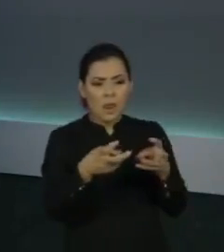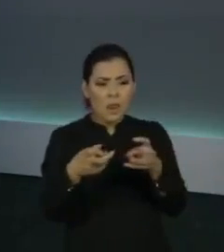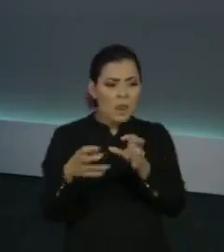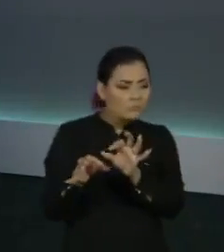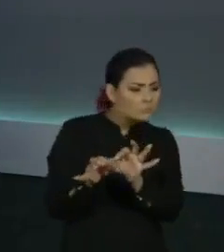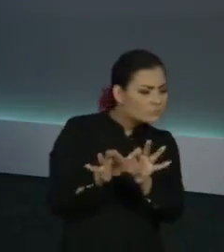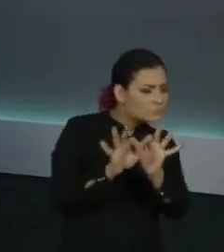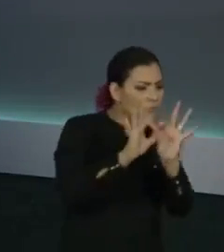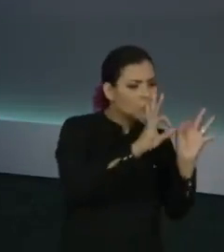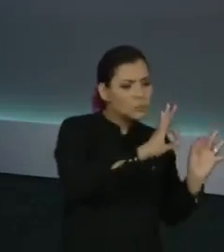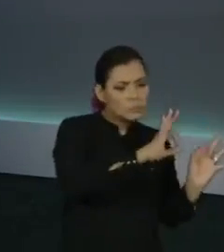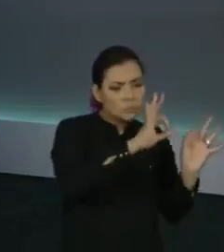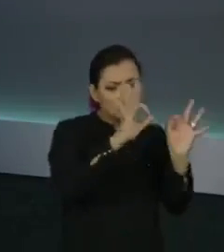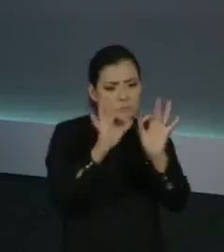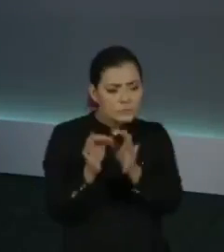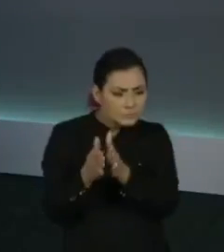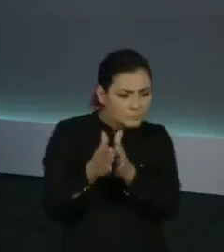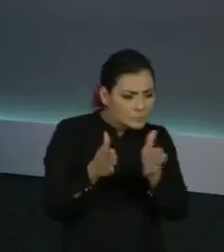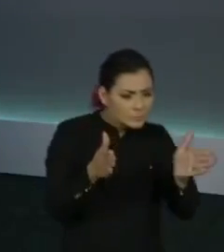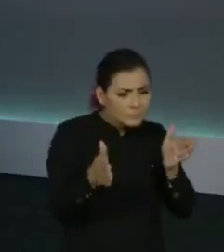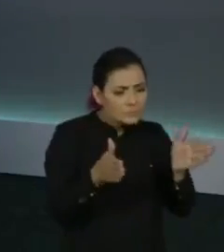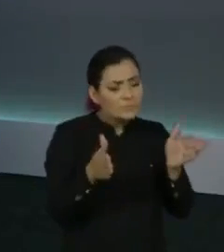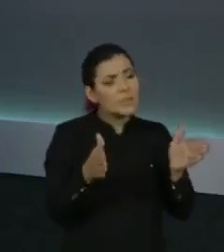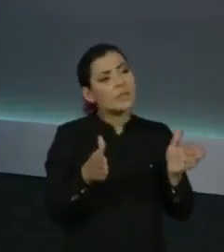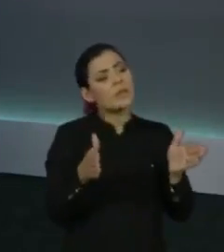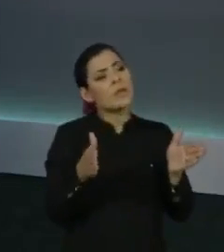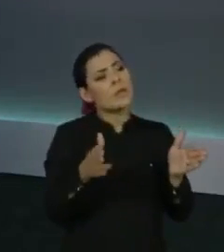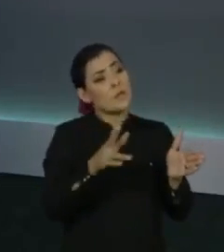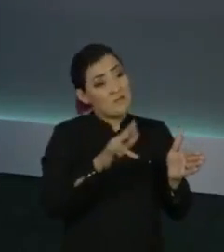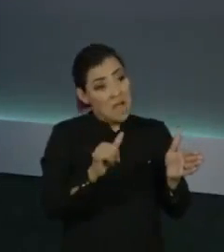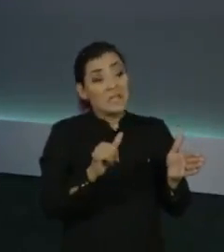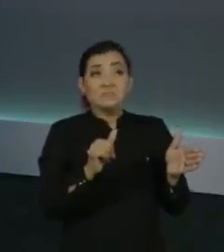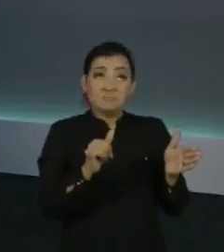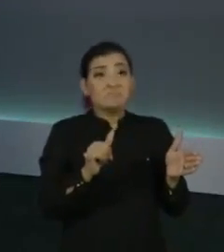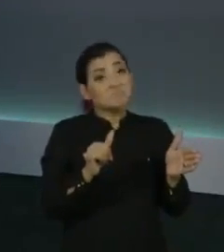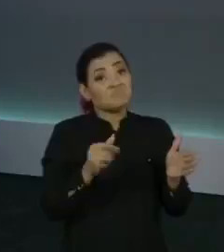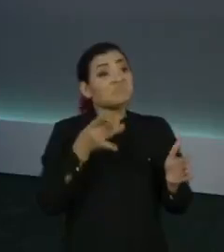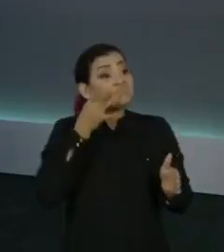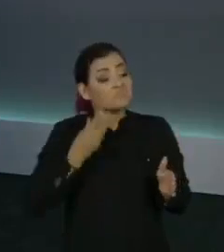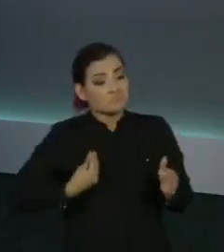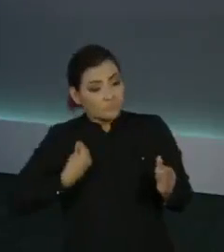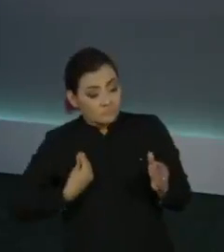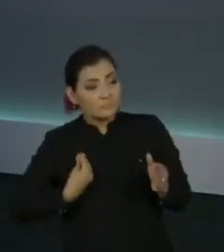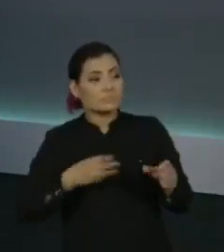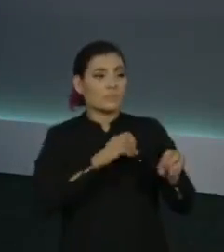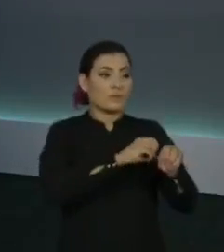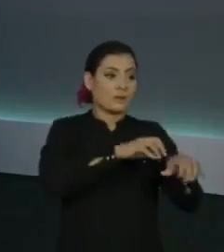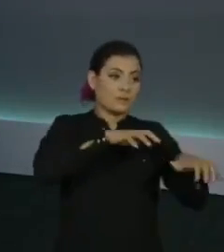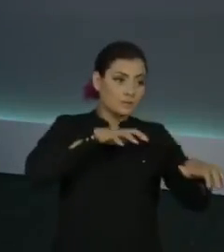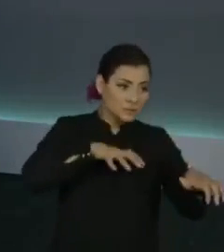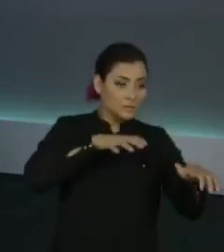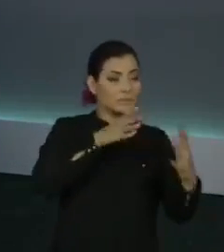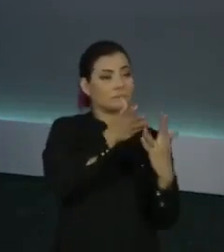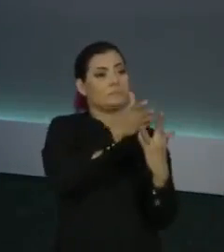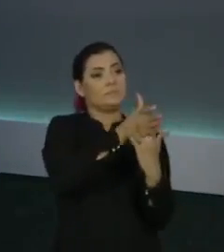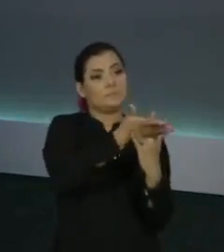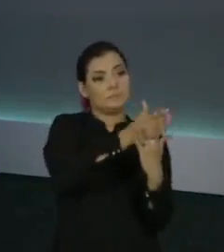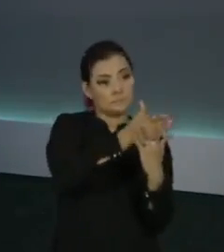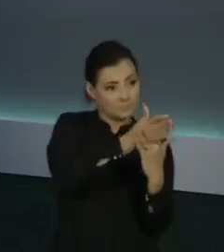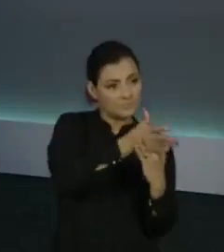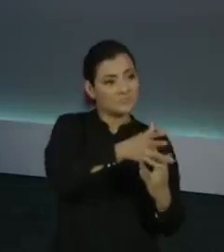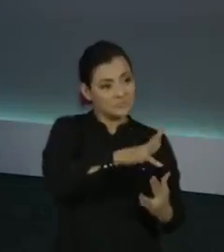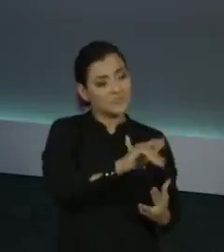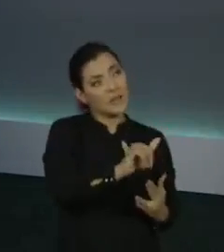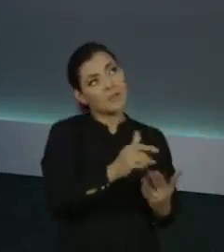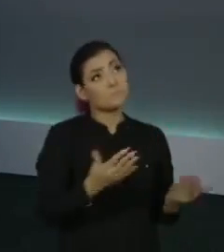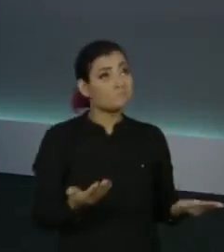observando essa retomada, esse processo que será em parte presencial, em parte ainda continuará de